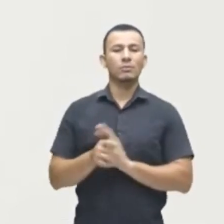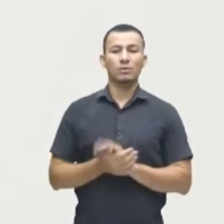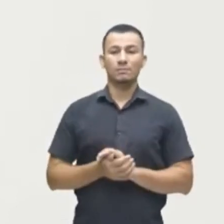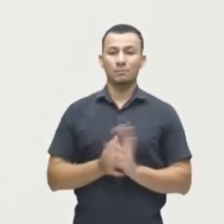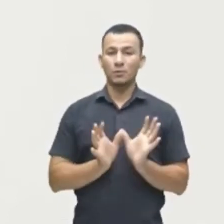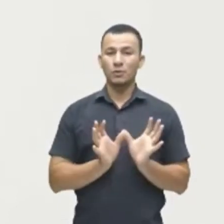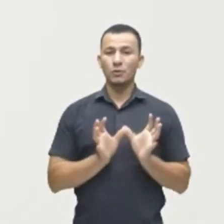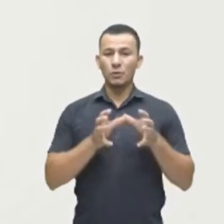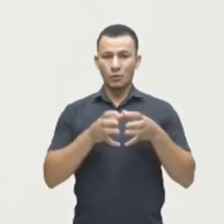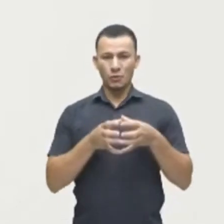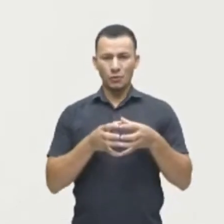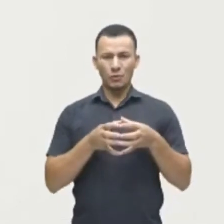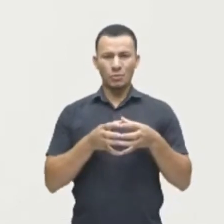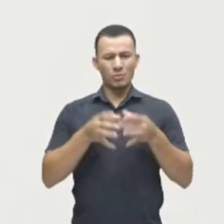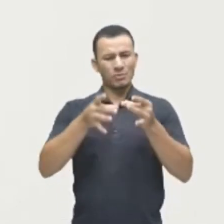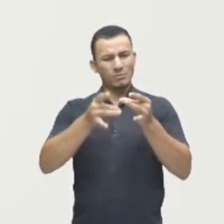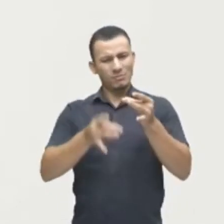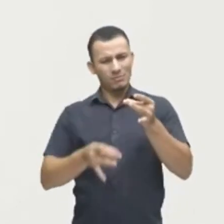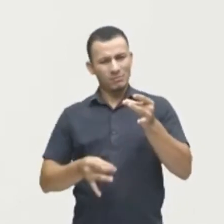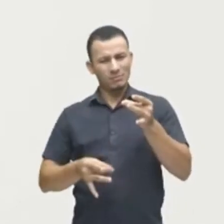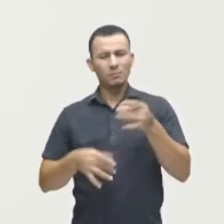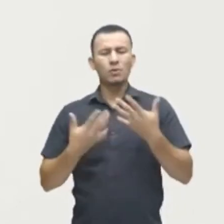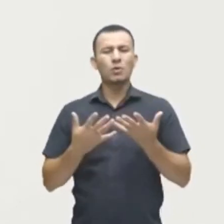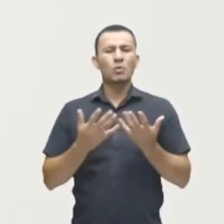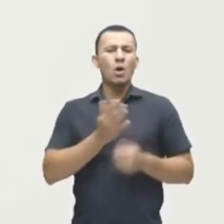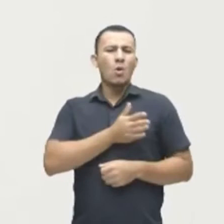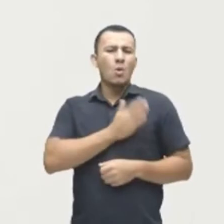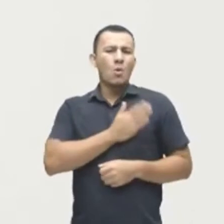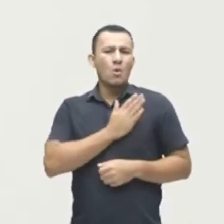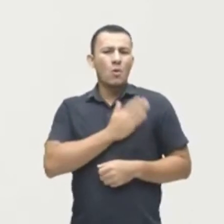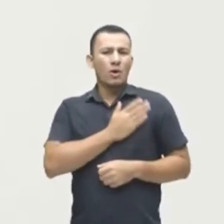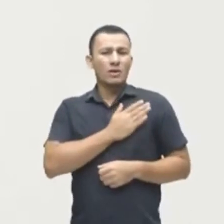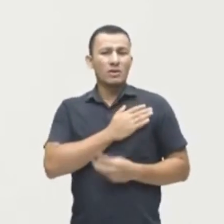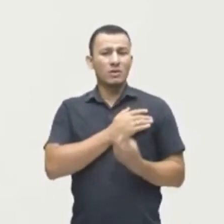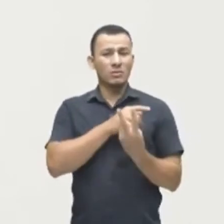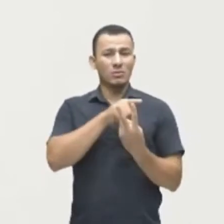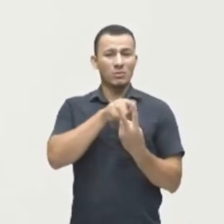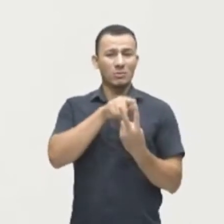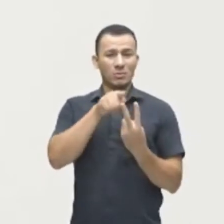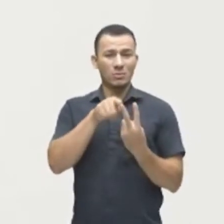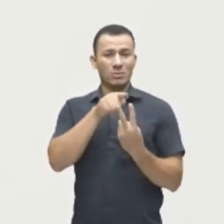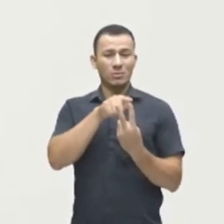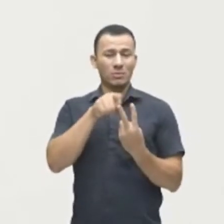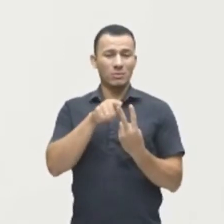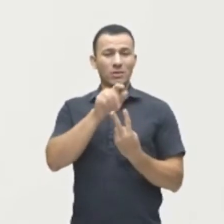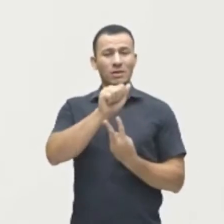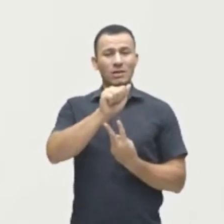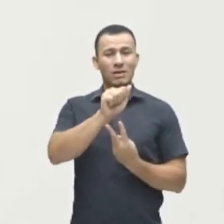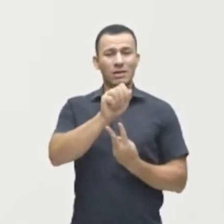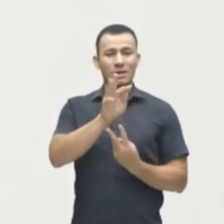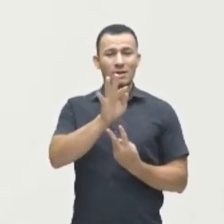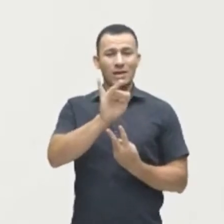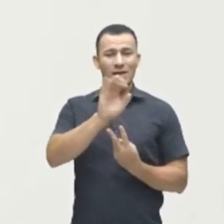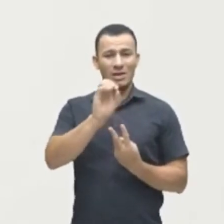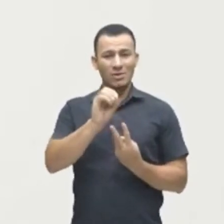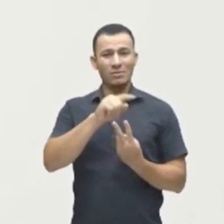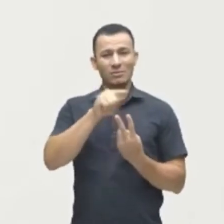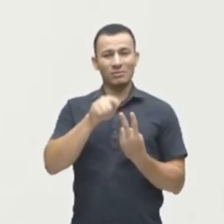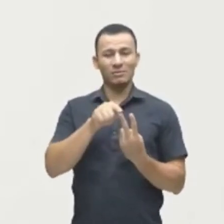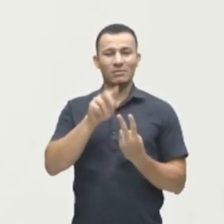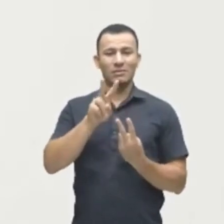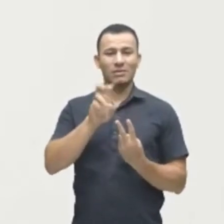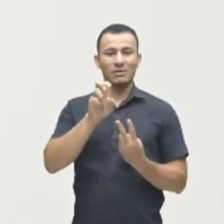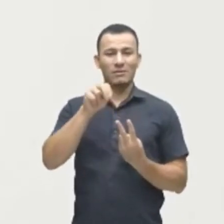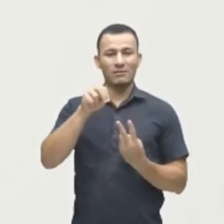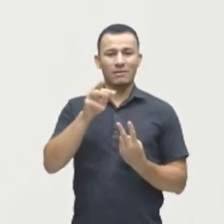grupos descritos a seguir, qual apresenta o coração formado por apenas um átrio e um ventrículo? Lembra das imagens que nós